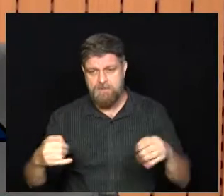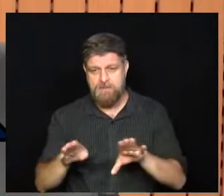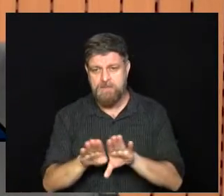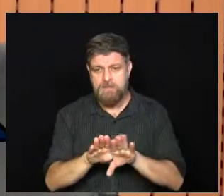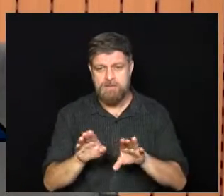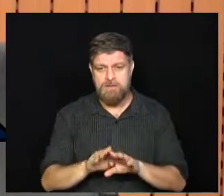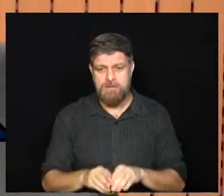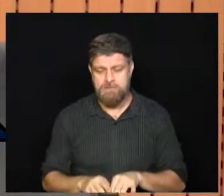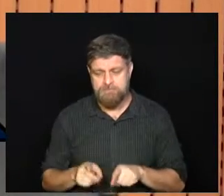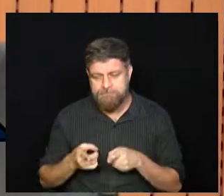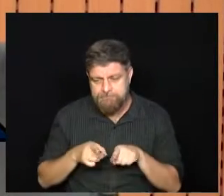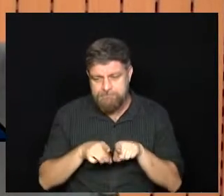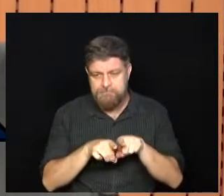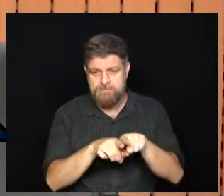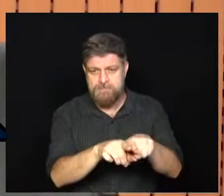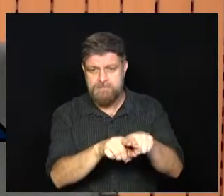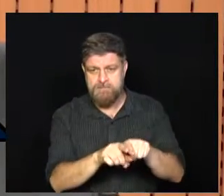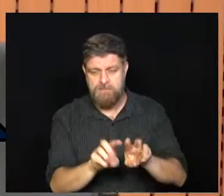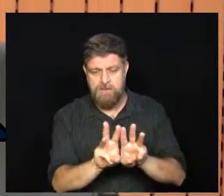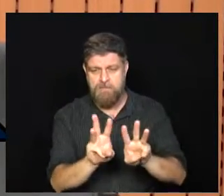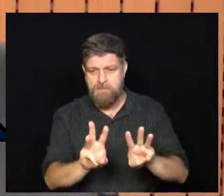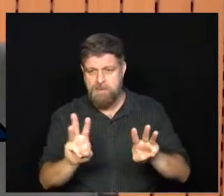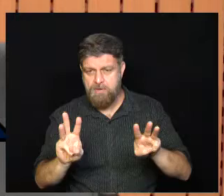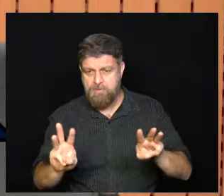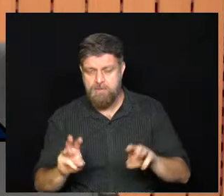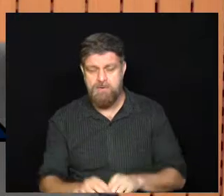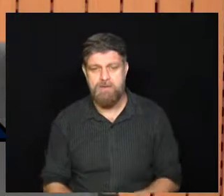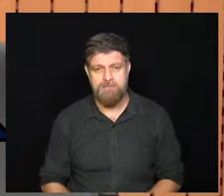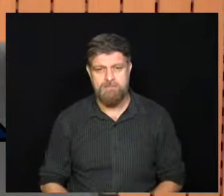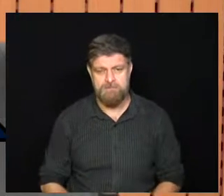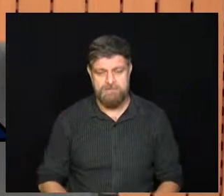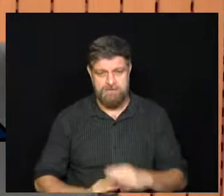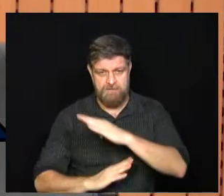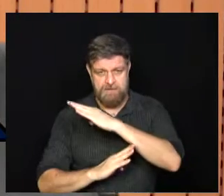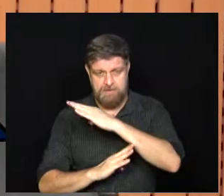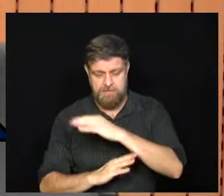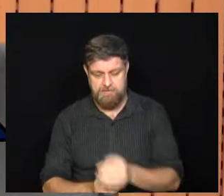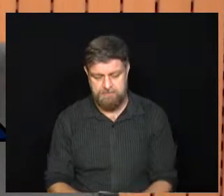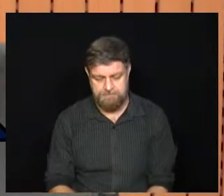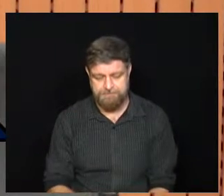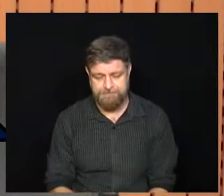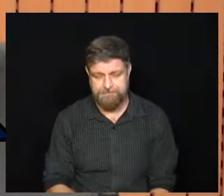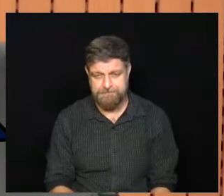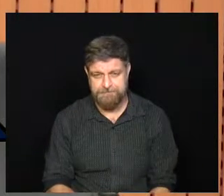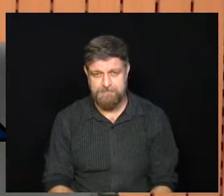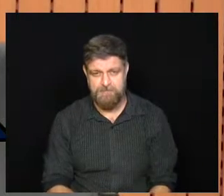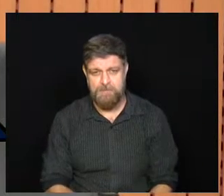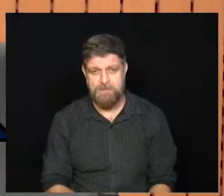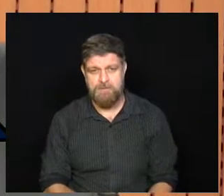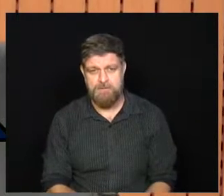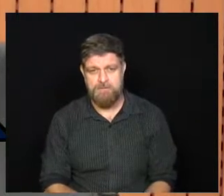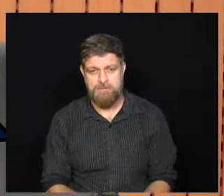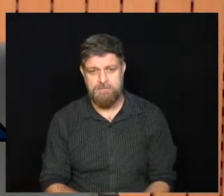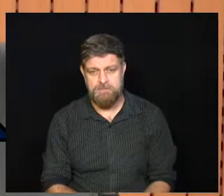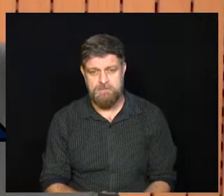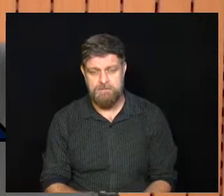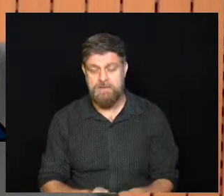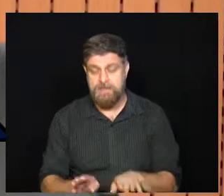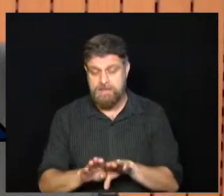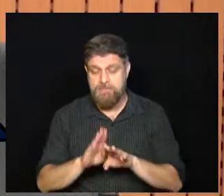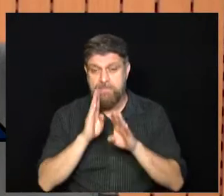transmissão simultânea nas fanpages da TV Câmara. TV Câmara Campinas, da Câmara Municipal de Campinas e